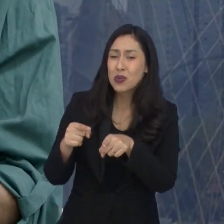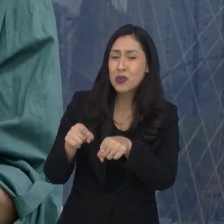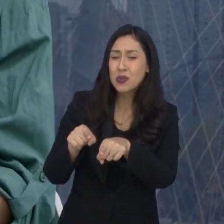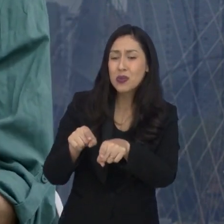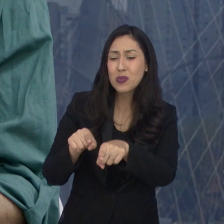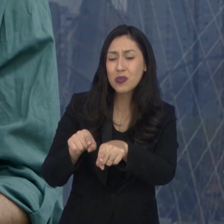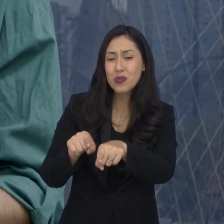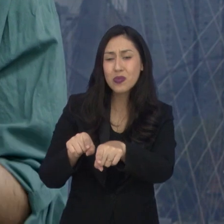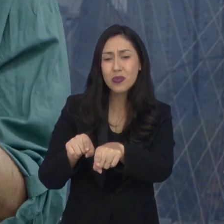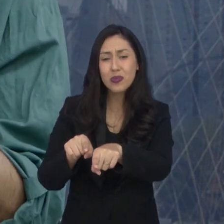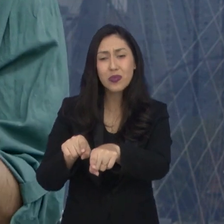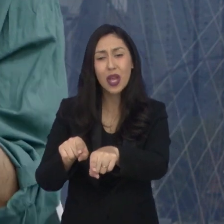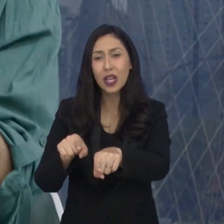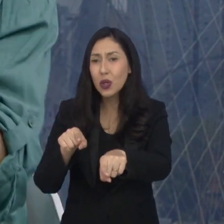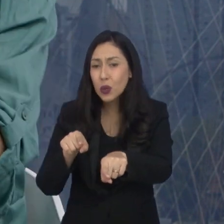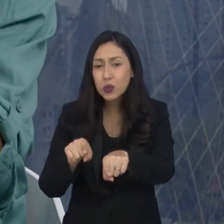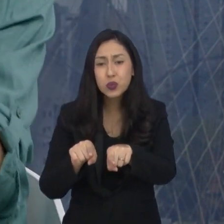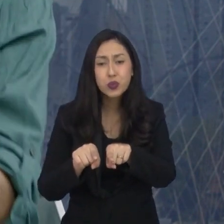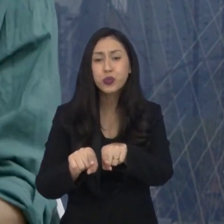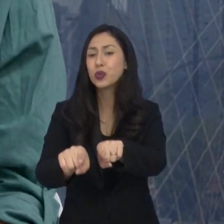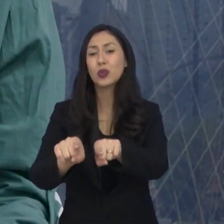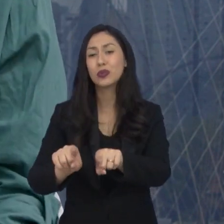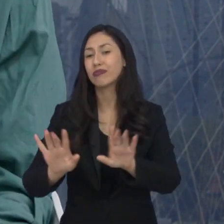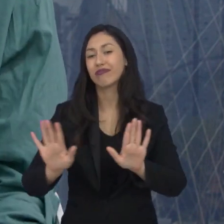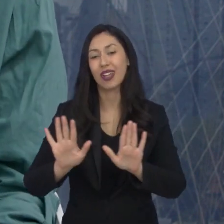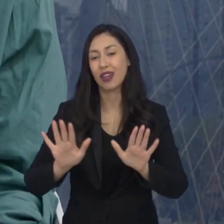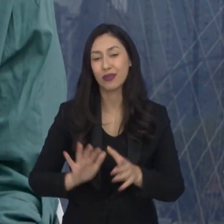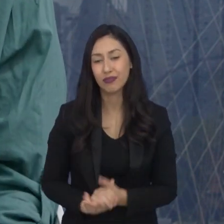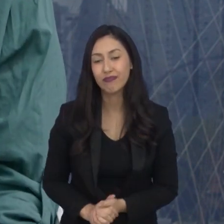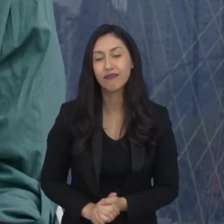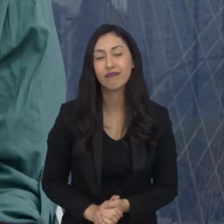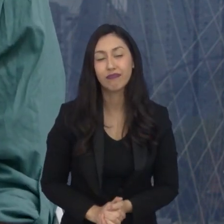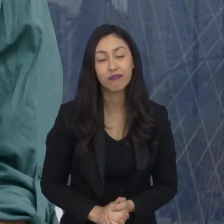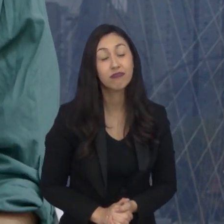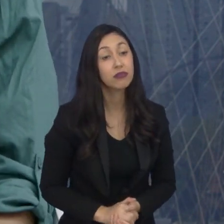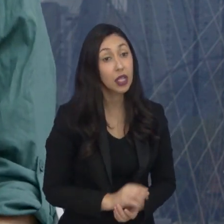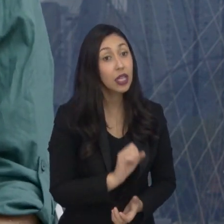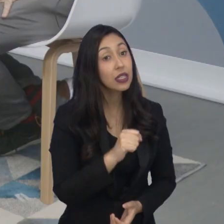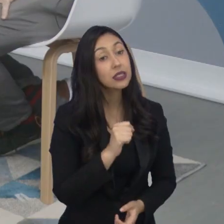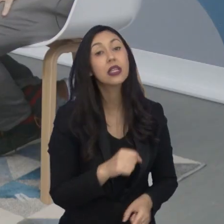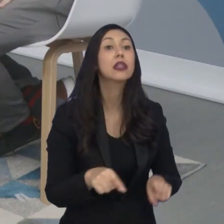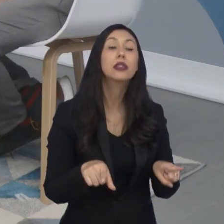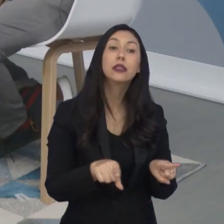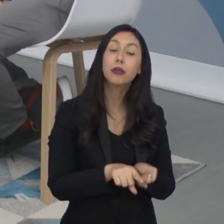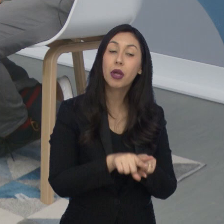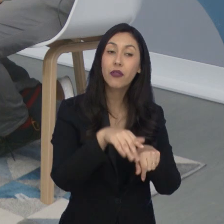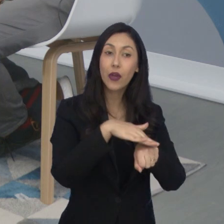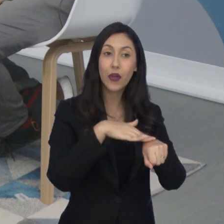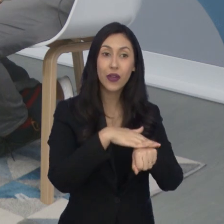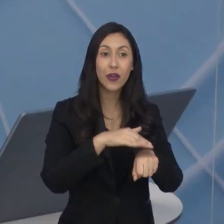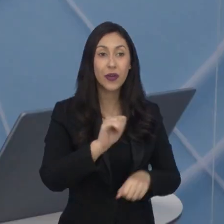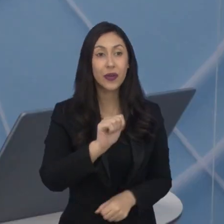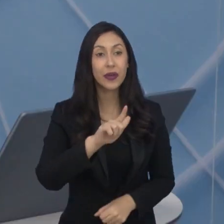suficientemente correlatas no tempo e no espaço. Sim. Chamar um pouquinho a